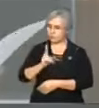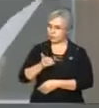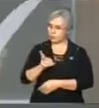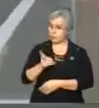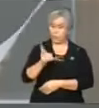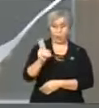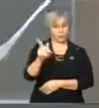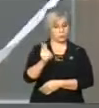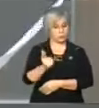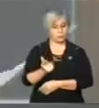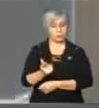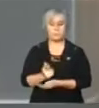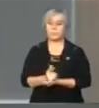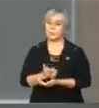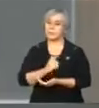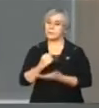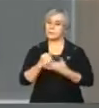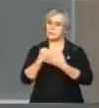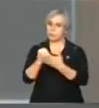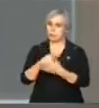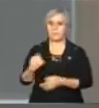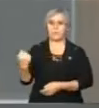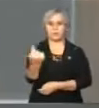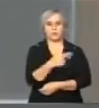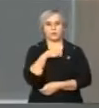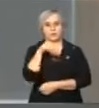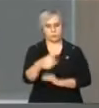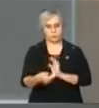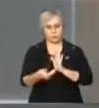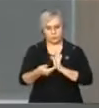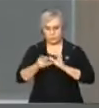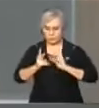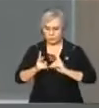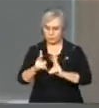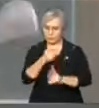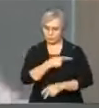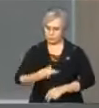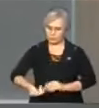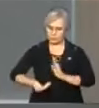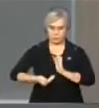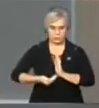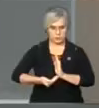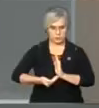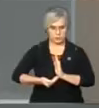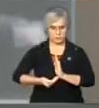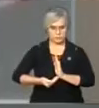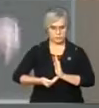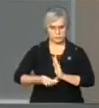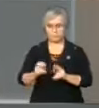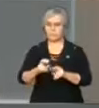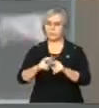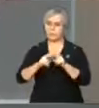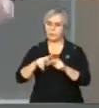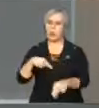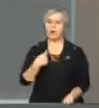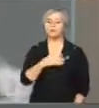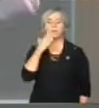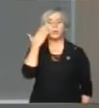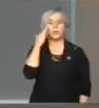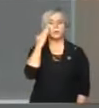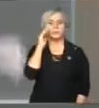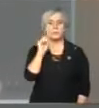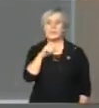tendo o apoio de todos nós para presidir esse parlamento, mesmo porque nós entendemos que